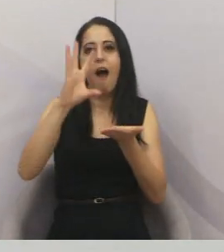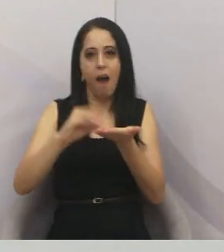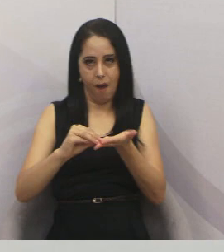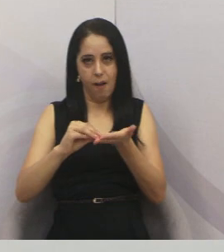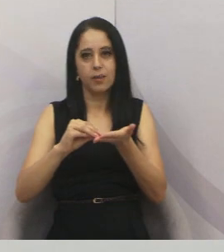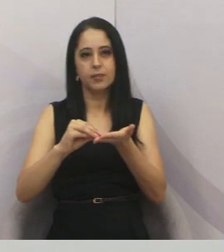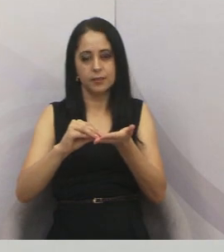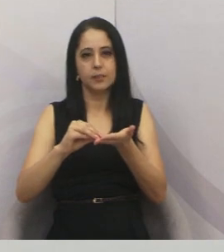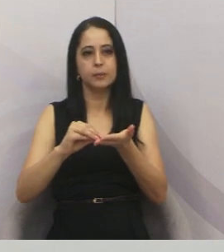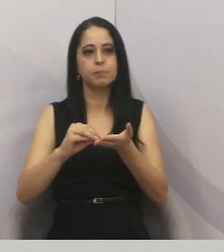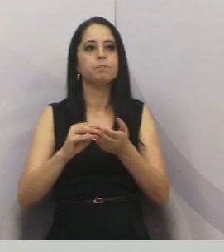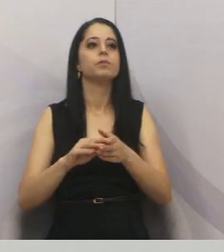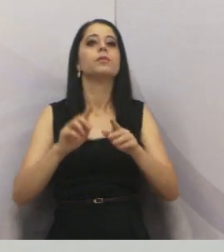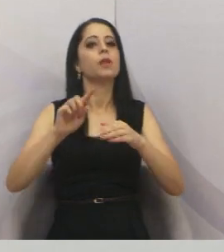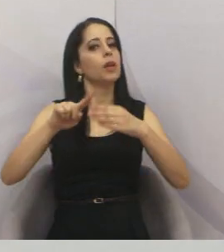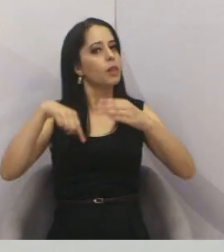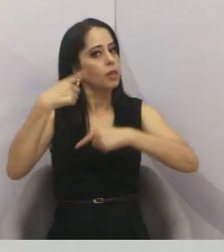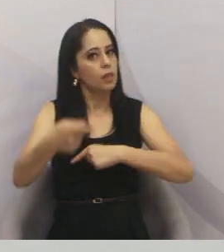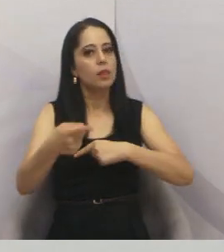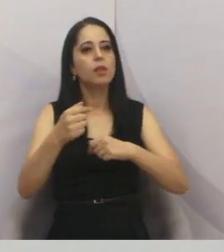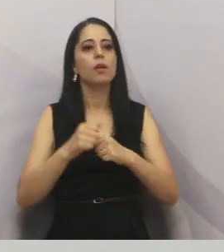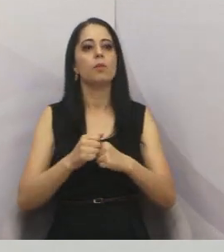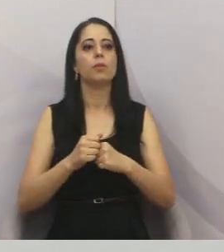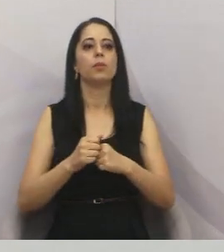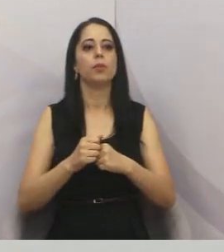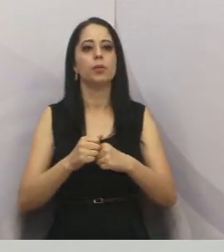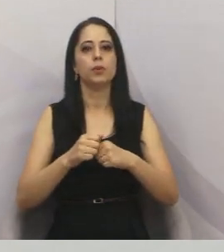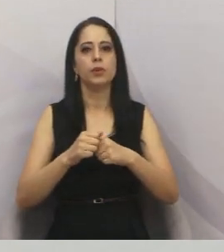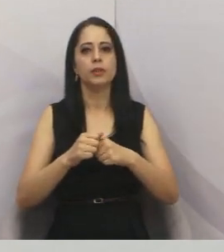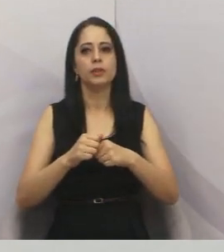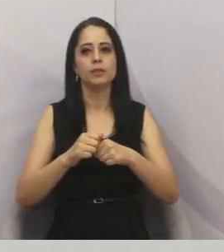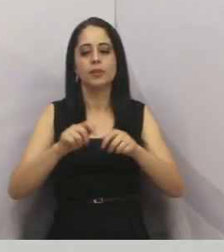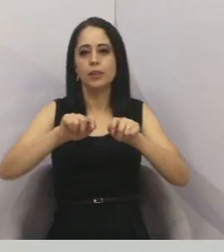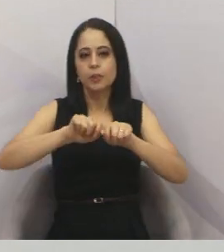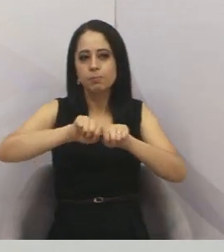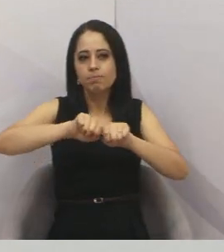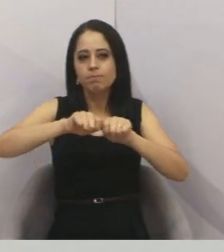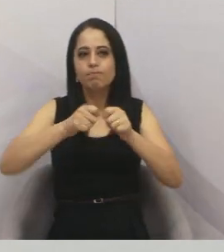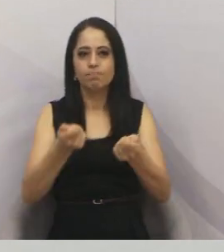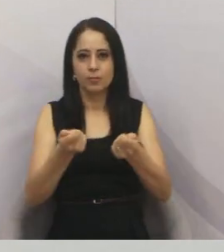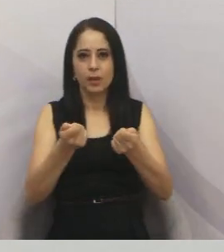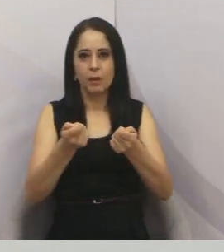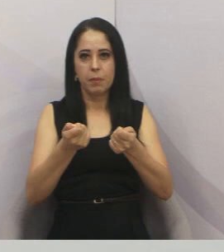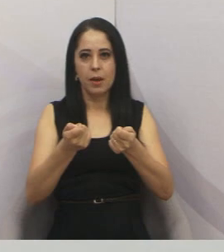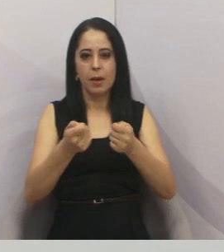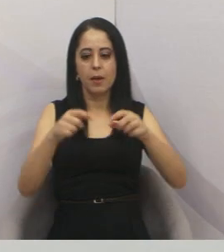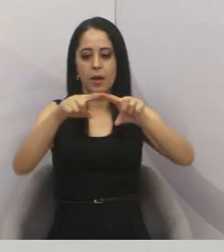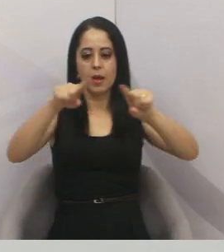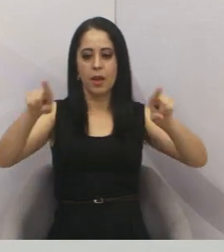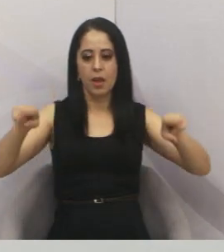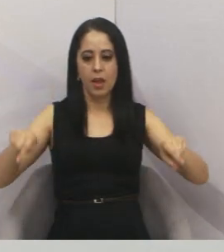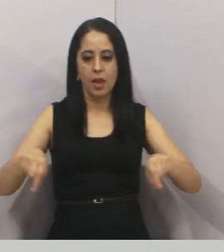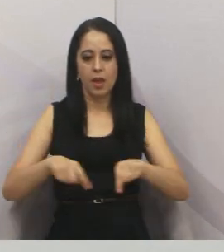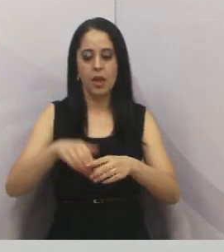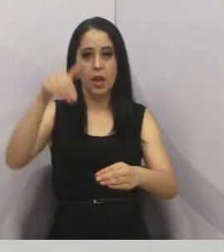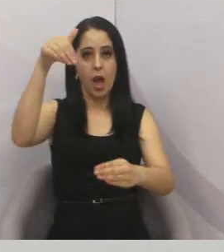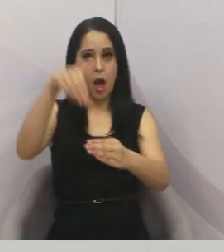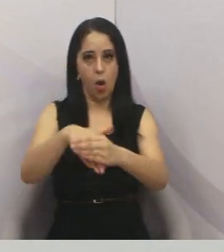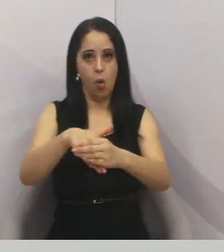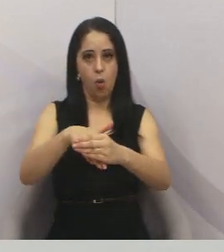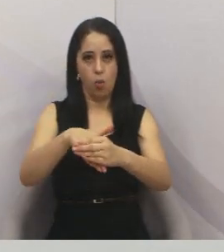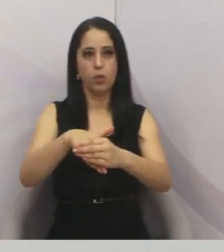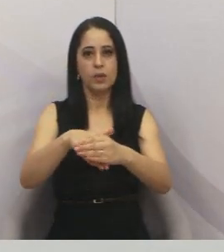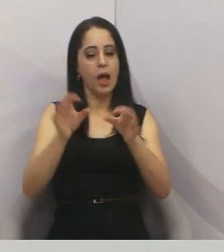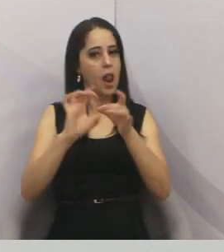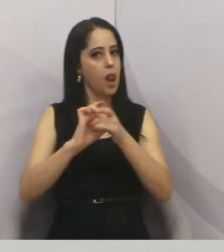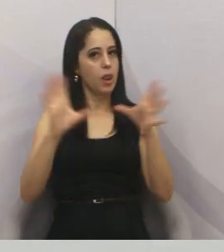à sessão em questão. Em seguida, o lacre será rompido e a urna será aberta para a contagem.